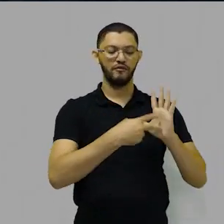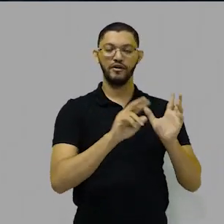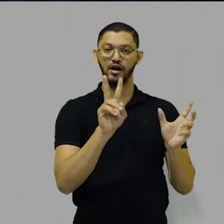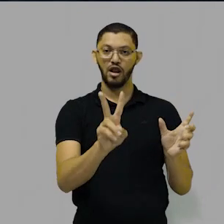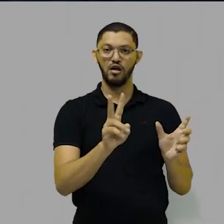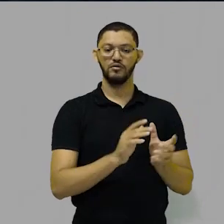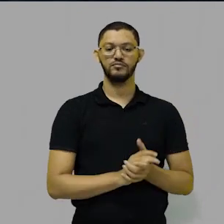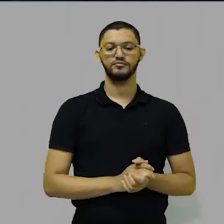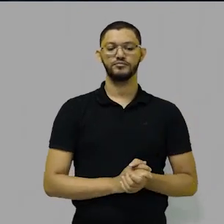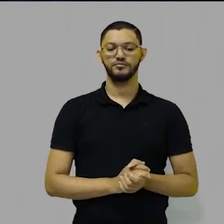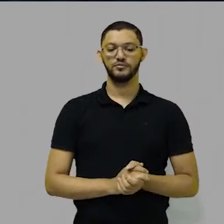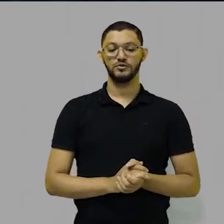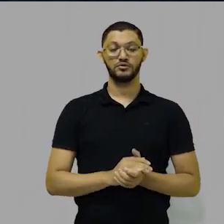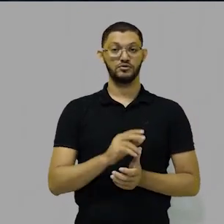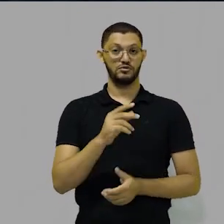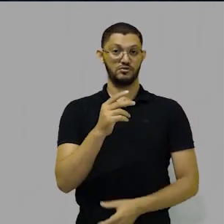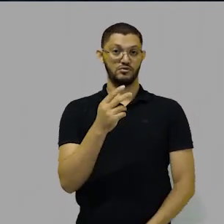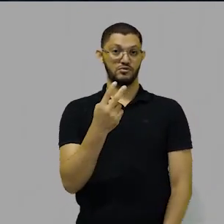2,3